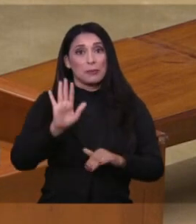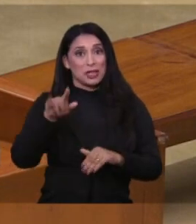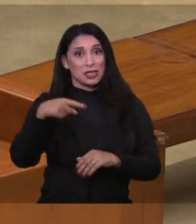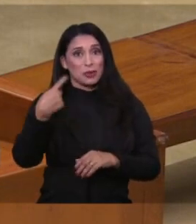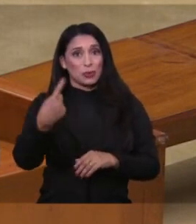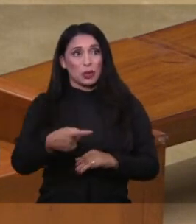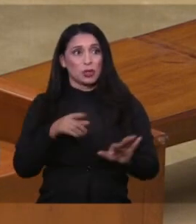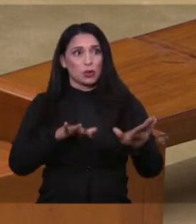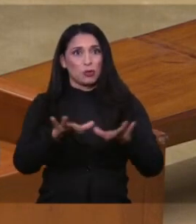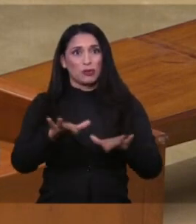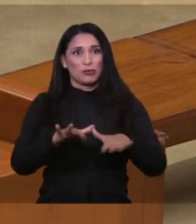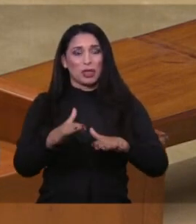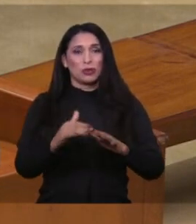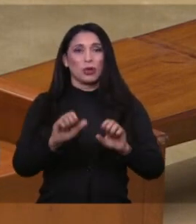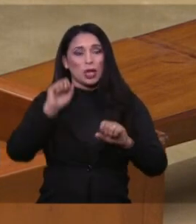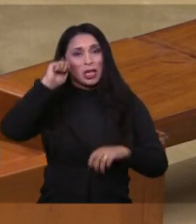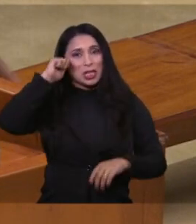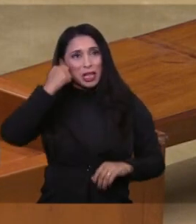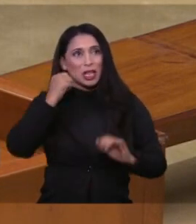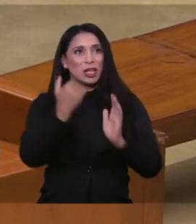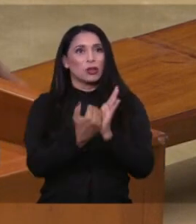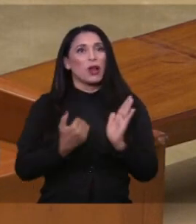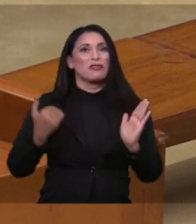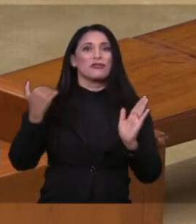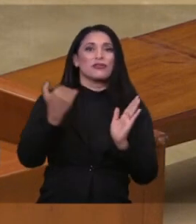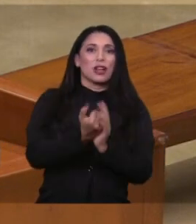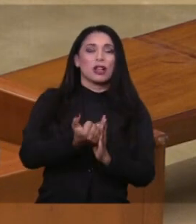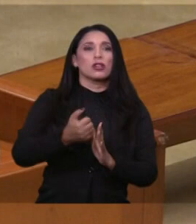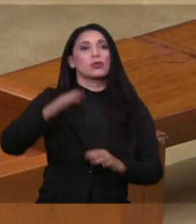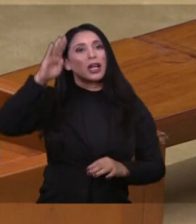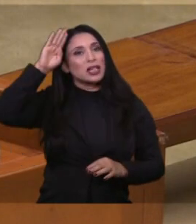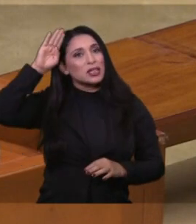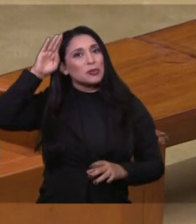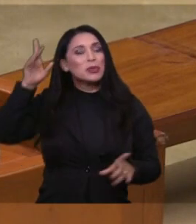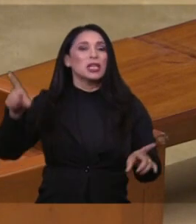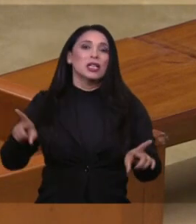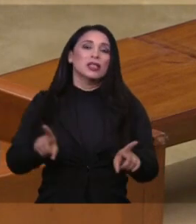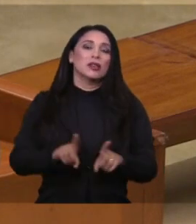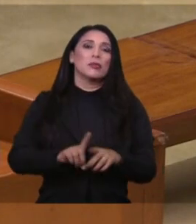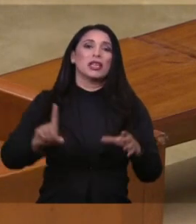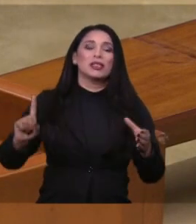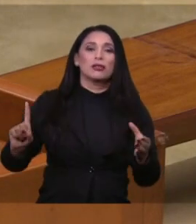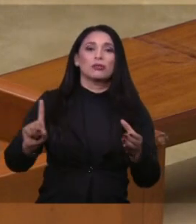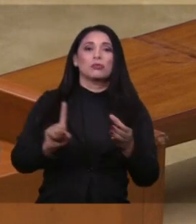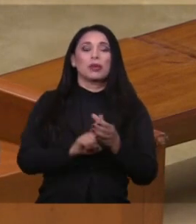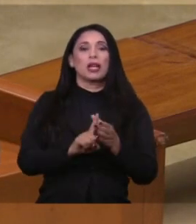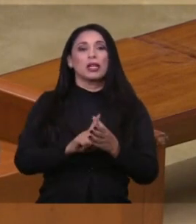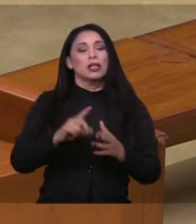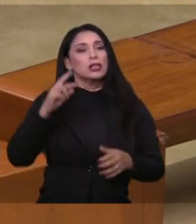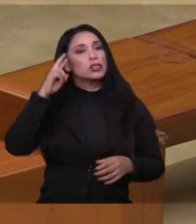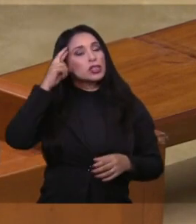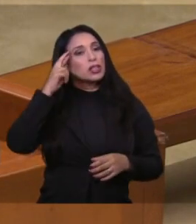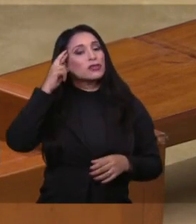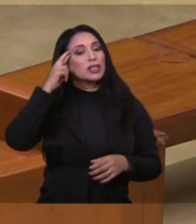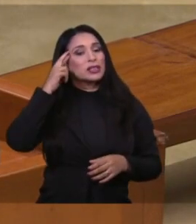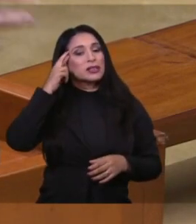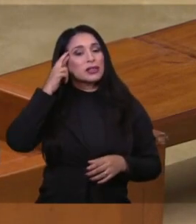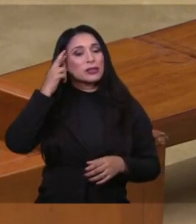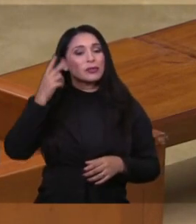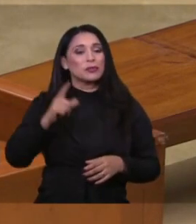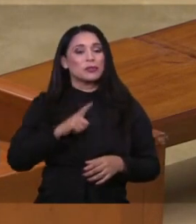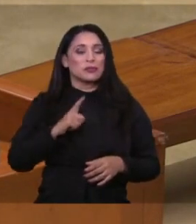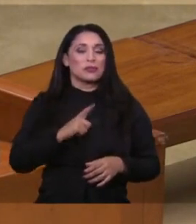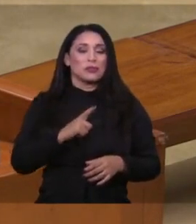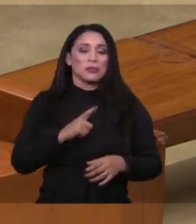movimento negro, diante dos avanços na academia, conseguimos fazer a inserção desse tipo de reflexão. E